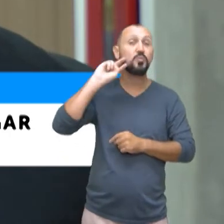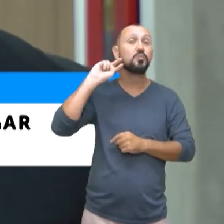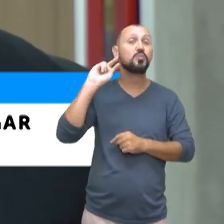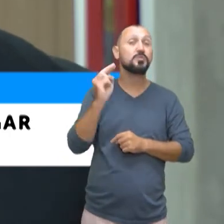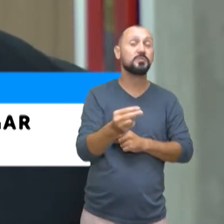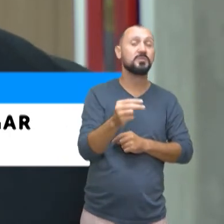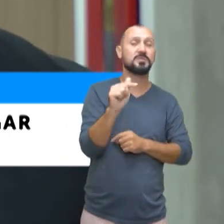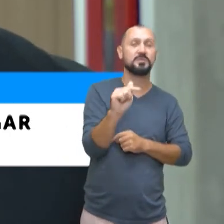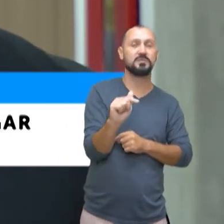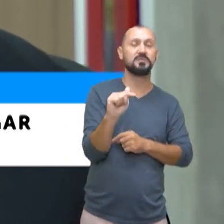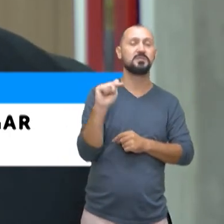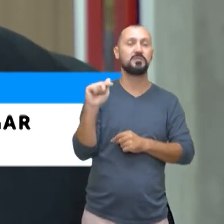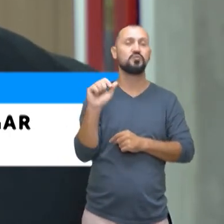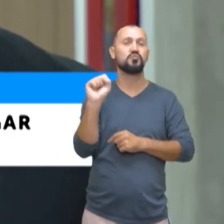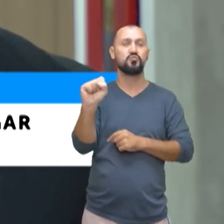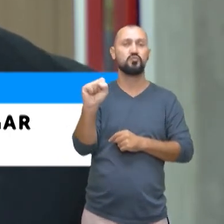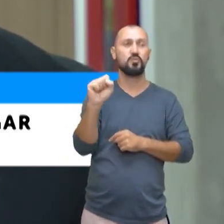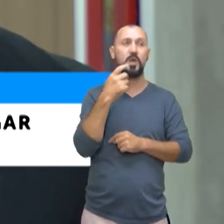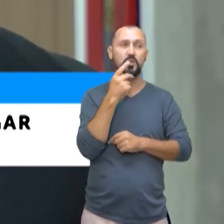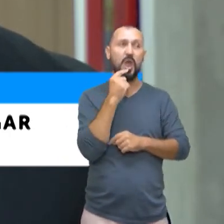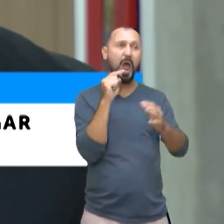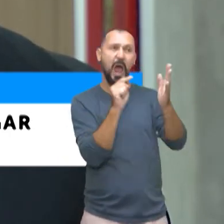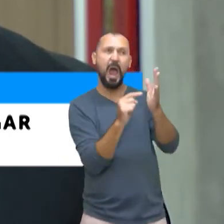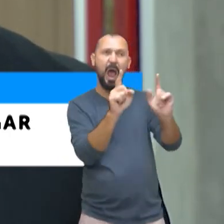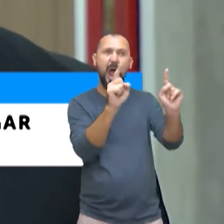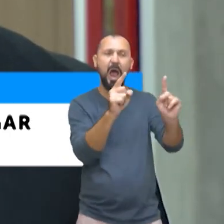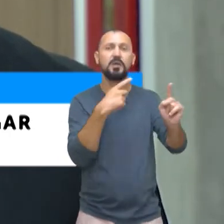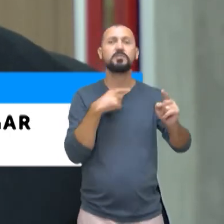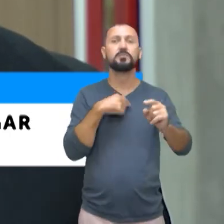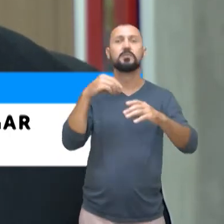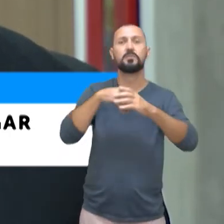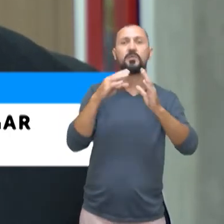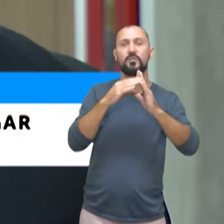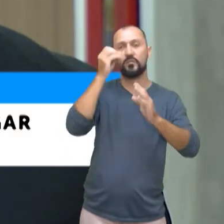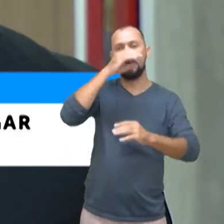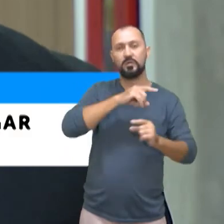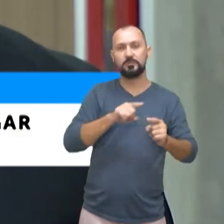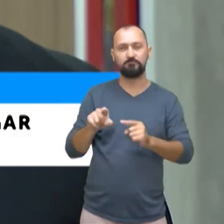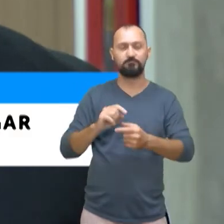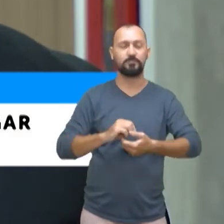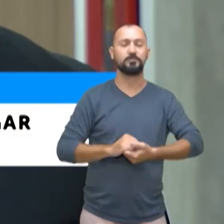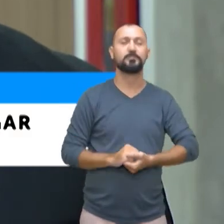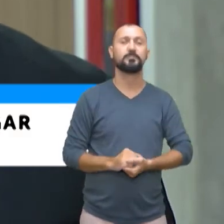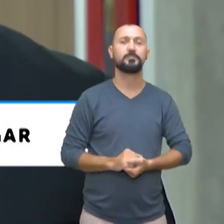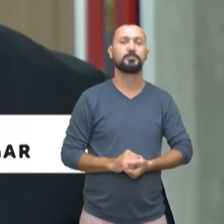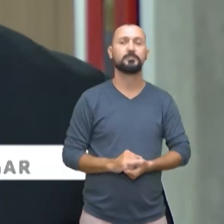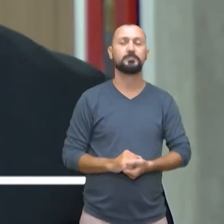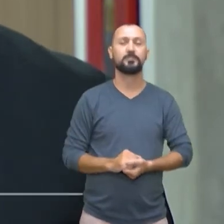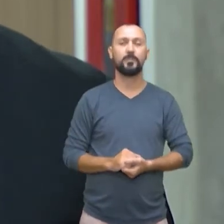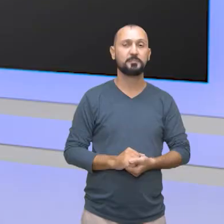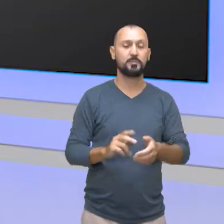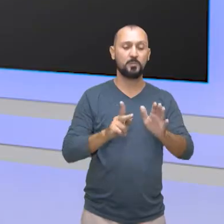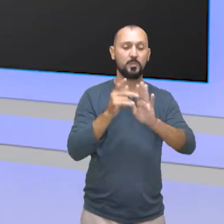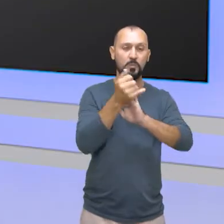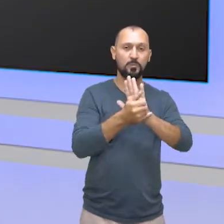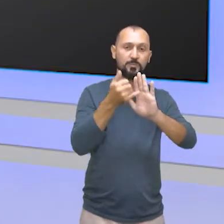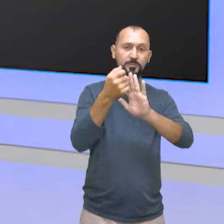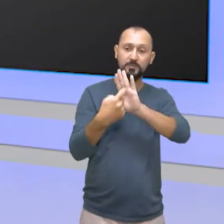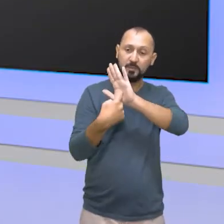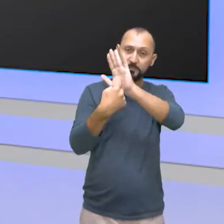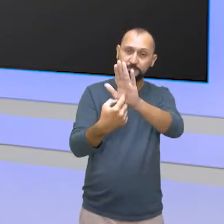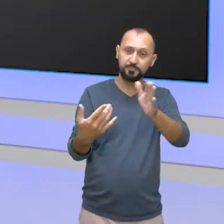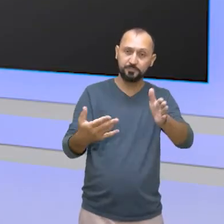mulher. Só em Campo Grande foram 2.778 casos de ameaça qualificada por violência doméstica.